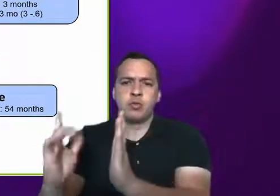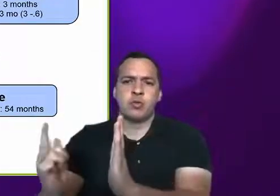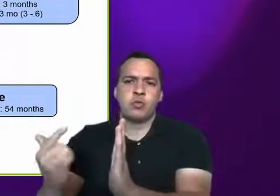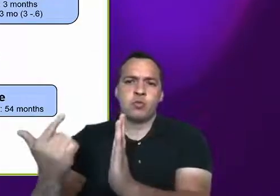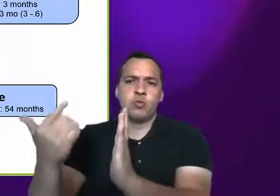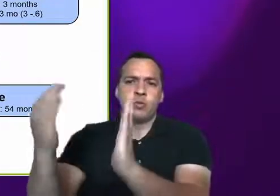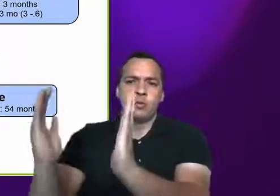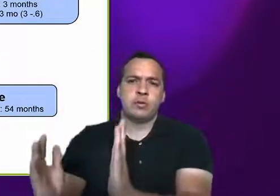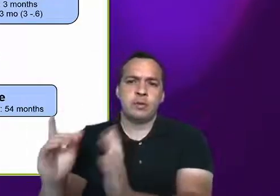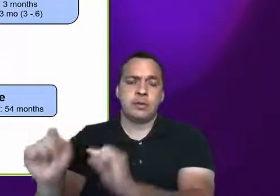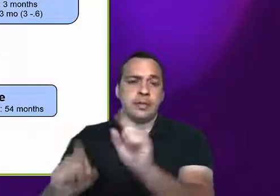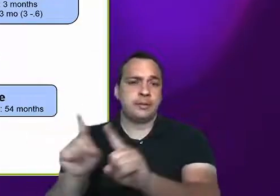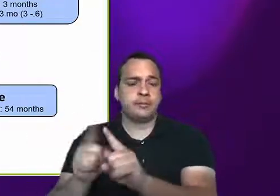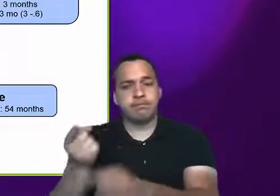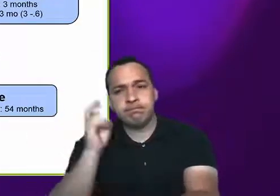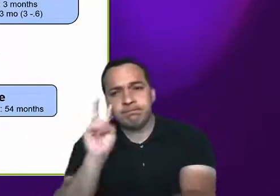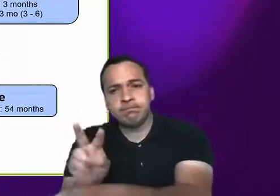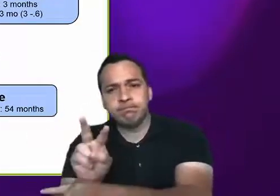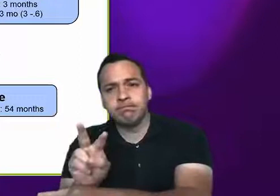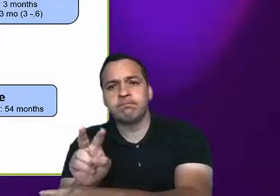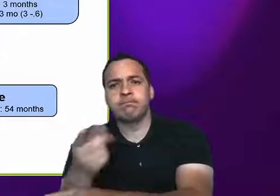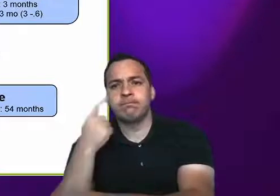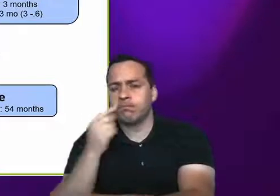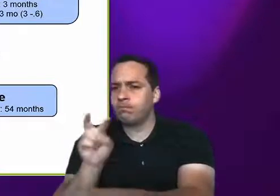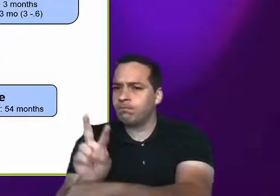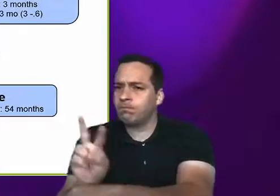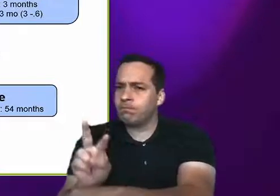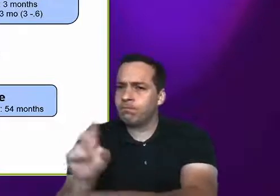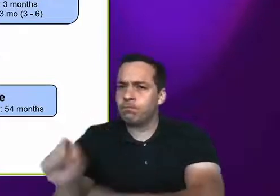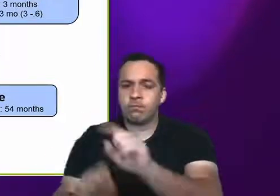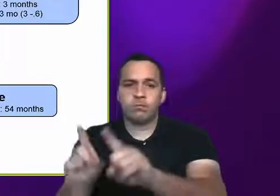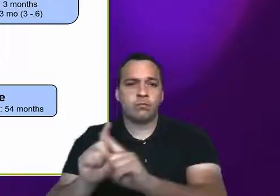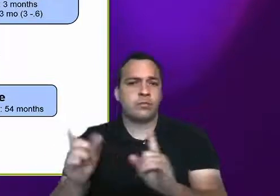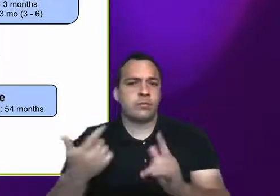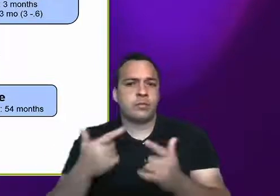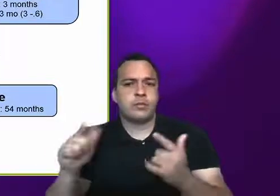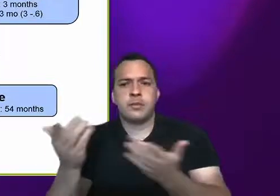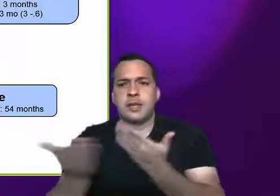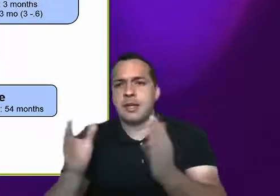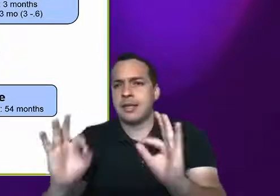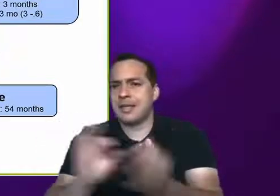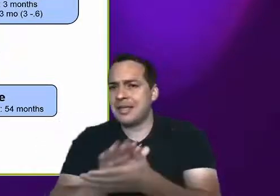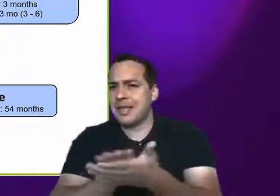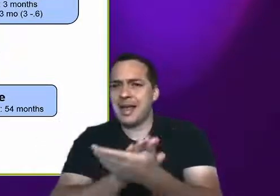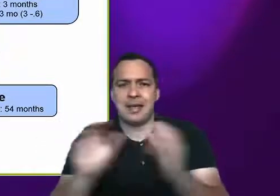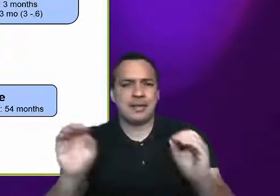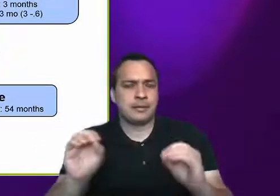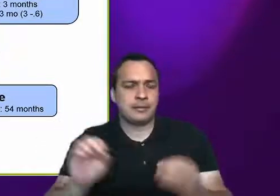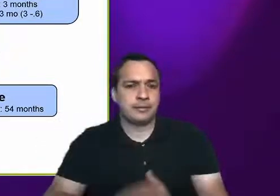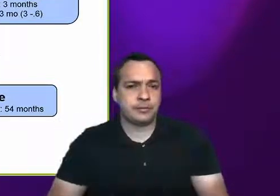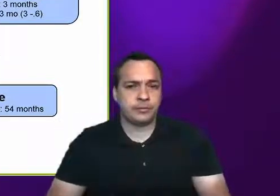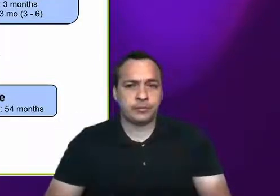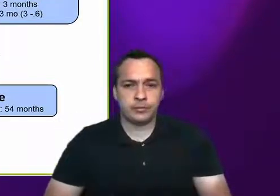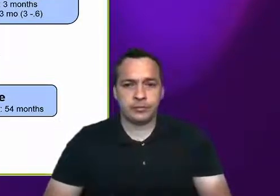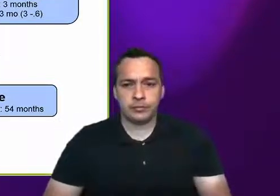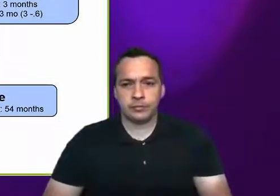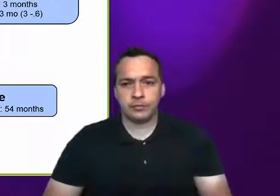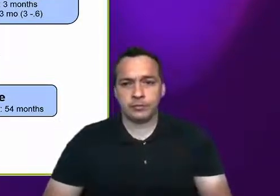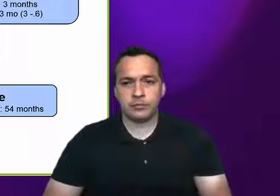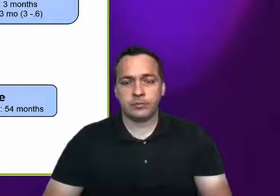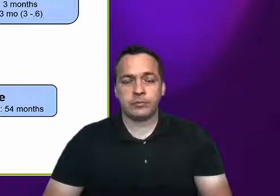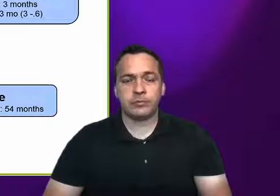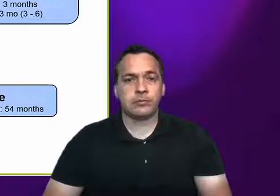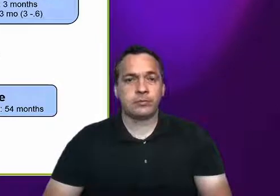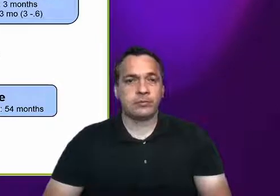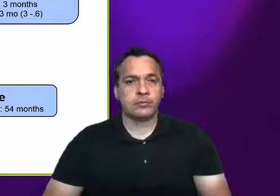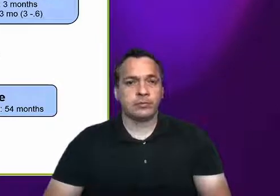fase de observação, no qual esses pacientes não faziam outras terapias e podiam